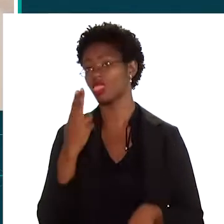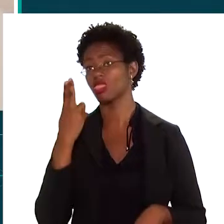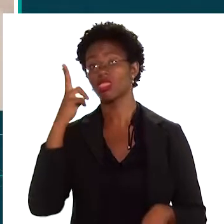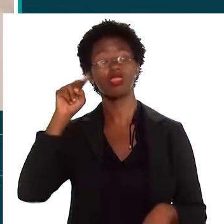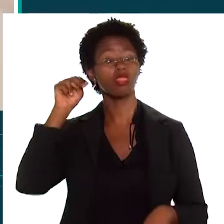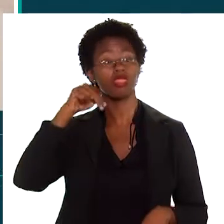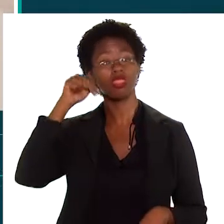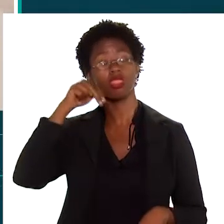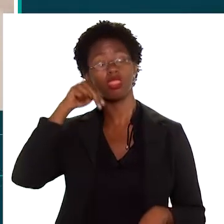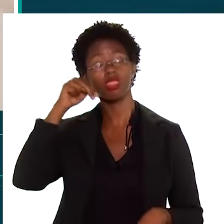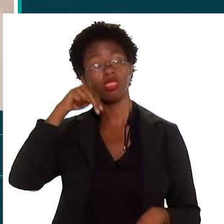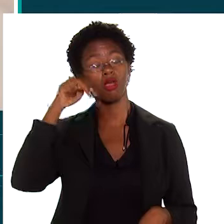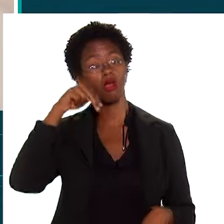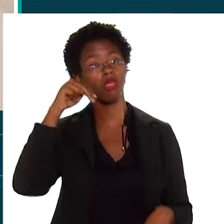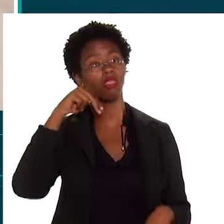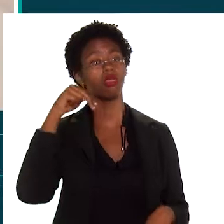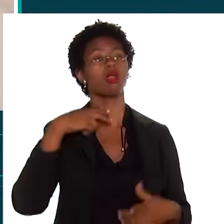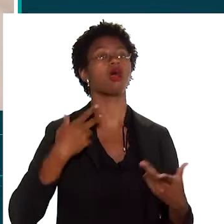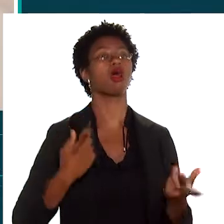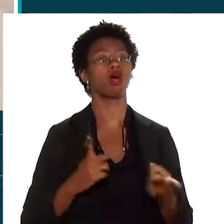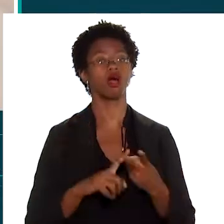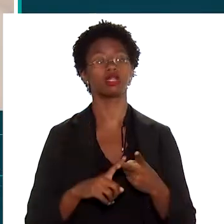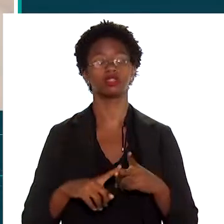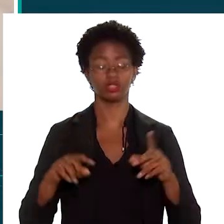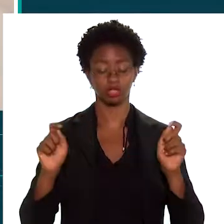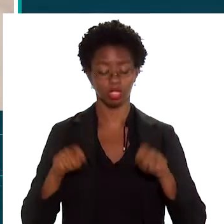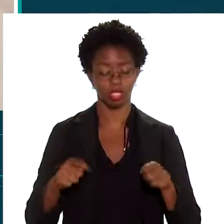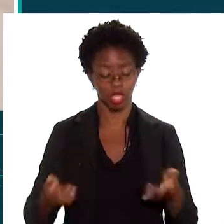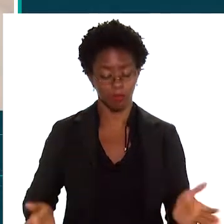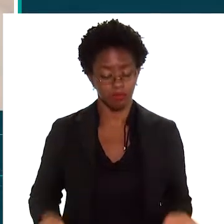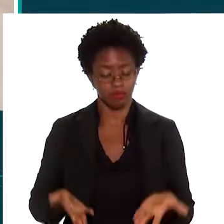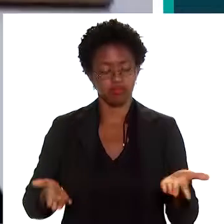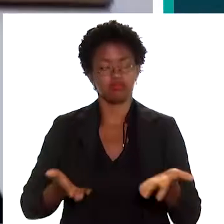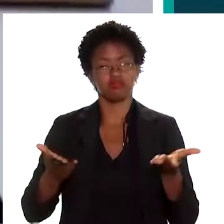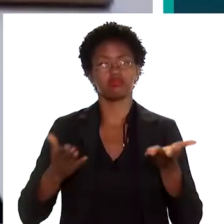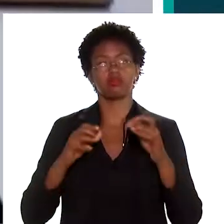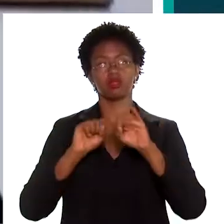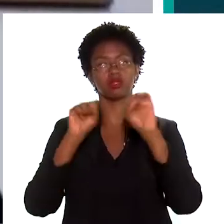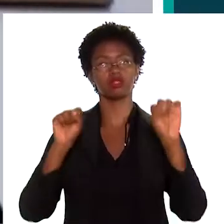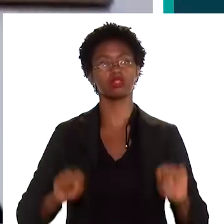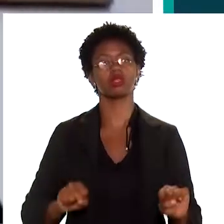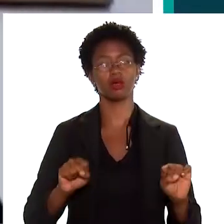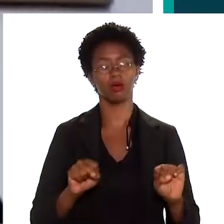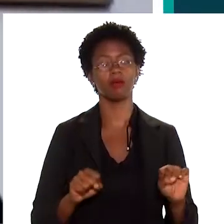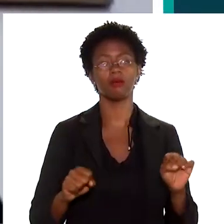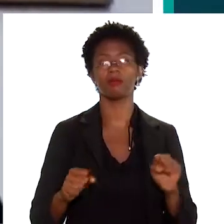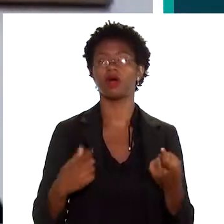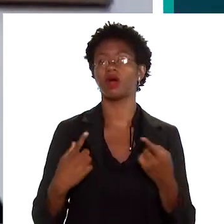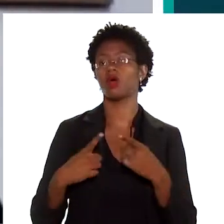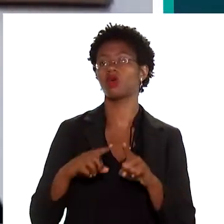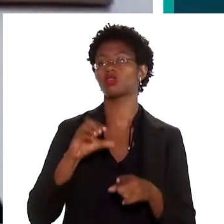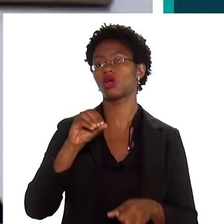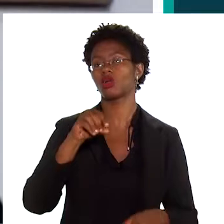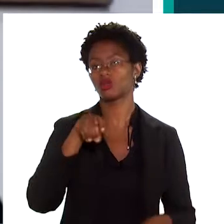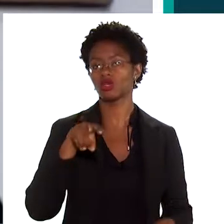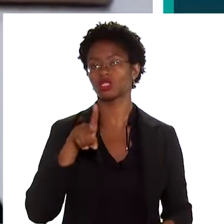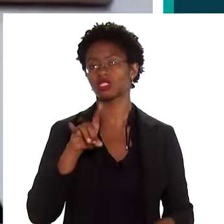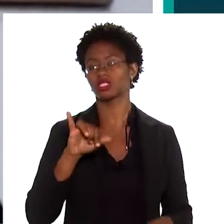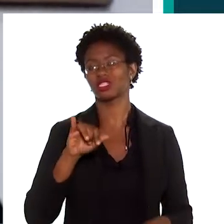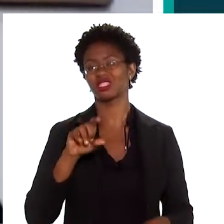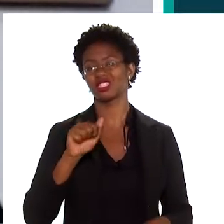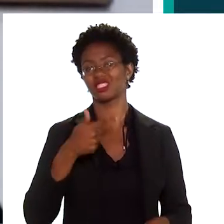com nutrientes para ativar o sistema antioxidante enzimático, a